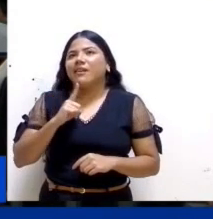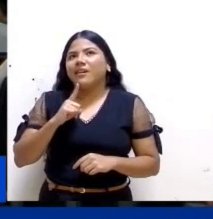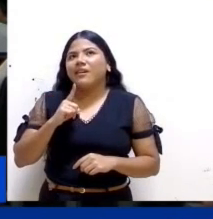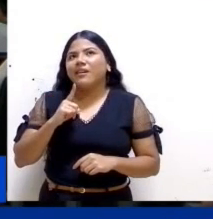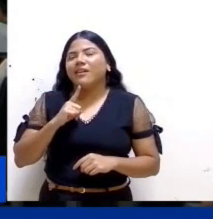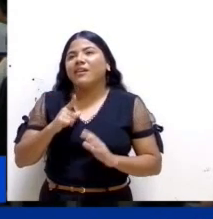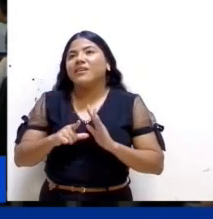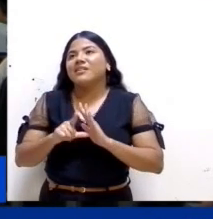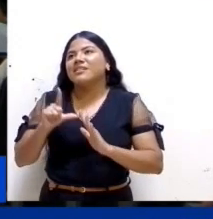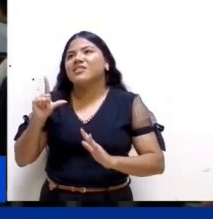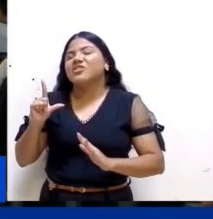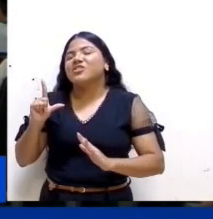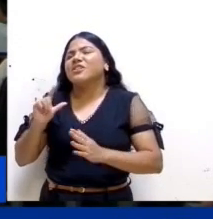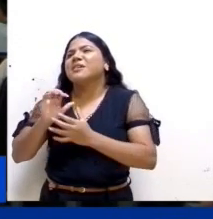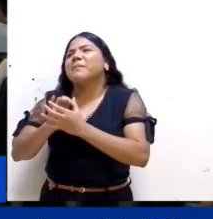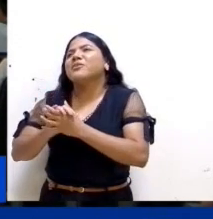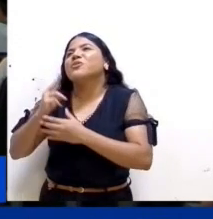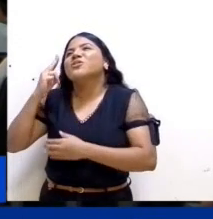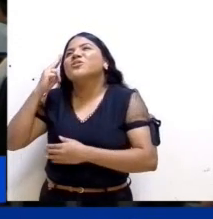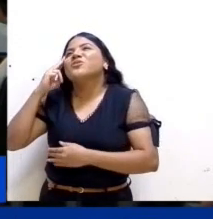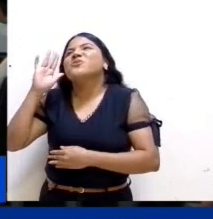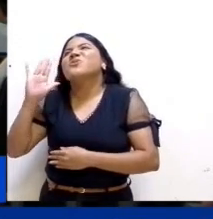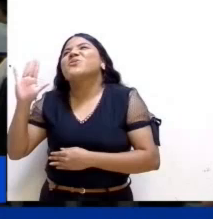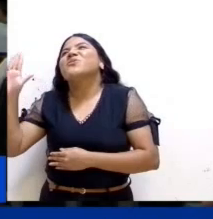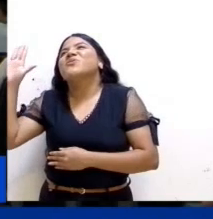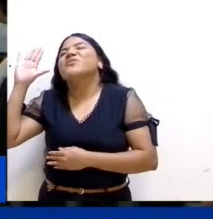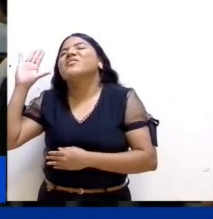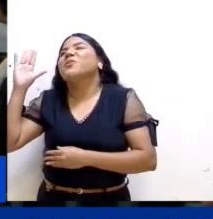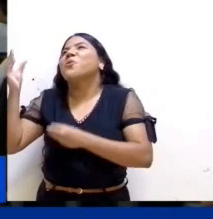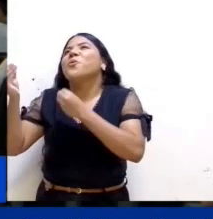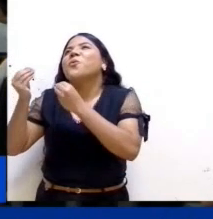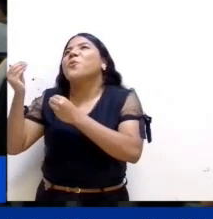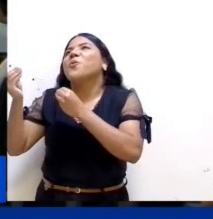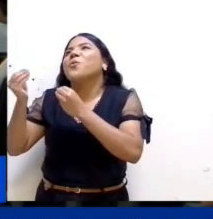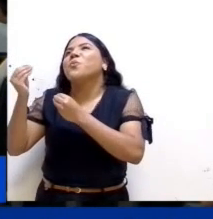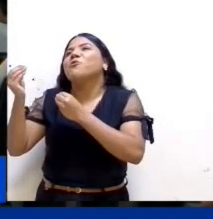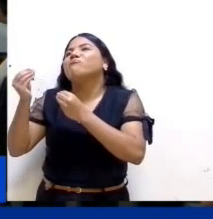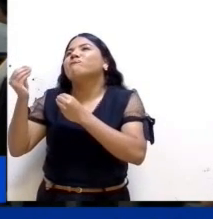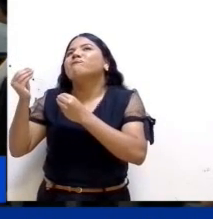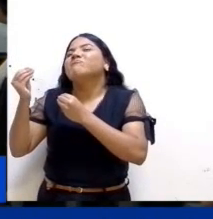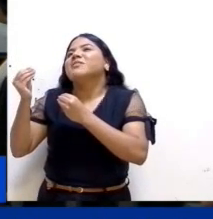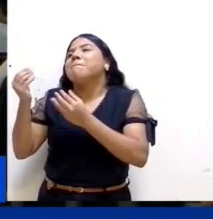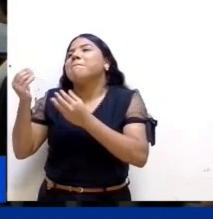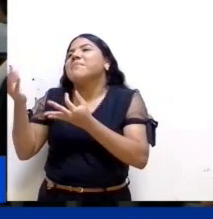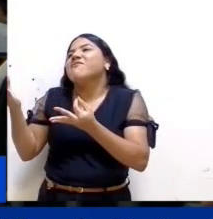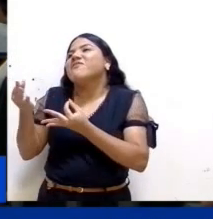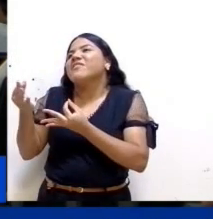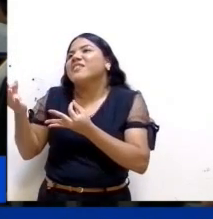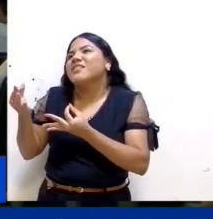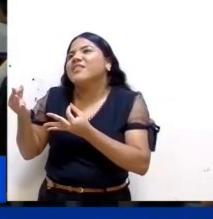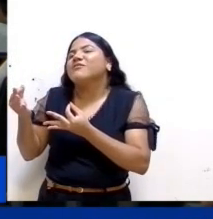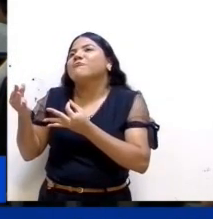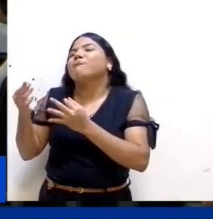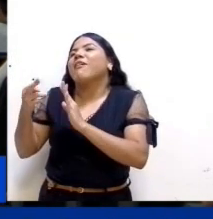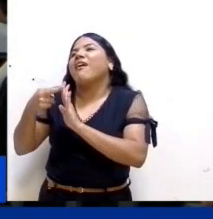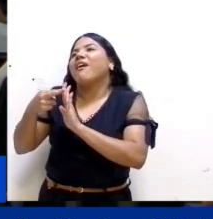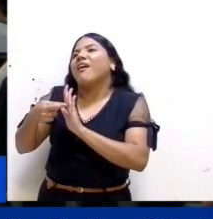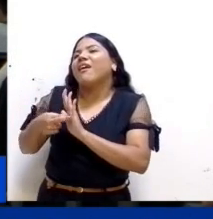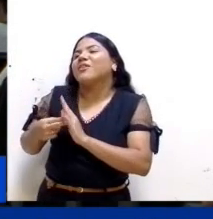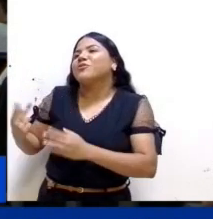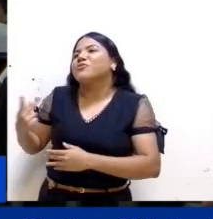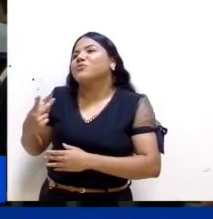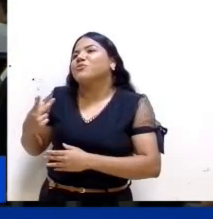que você esperava que fosse. A realidade é diferente. O divórcio não é isso aqui, não. O divórcio